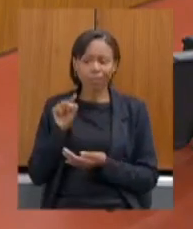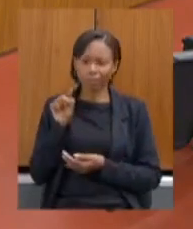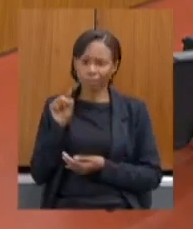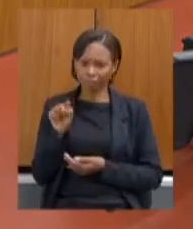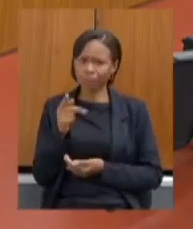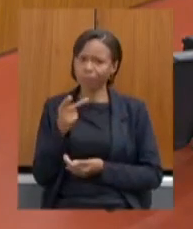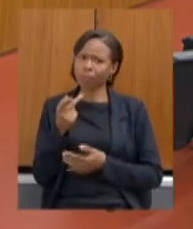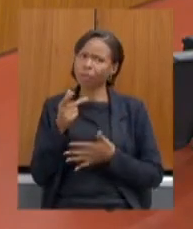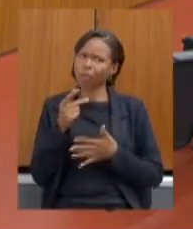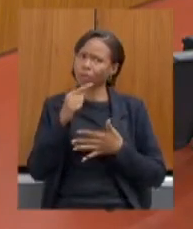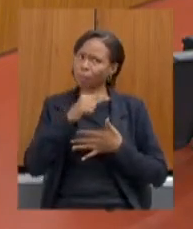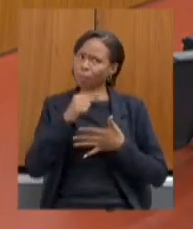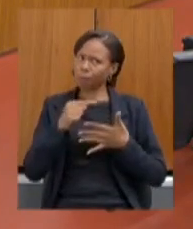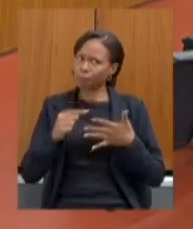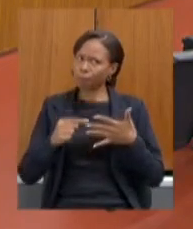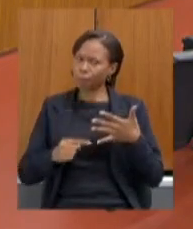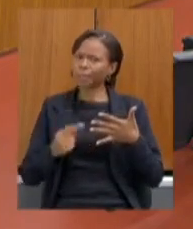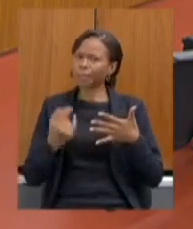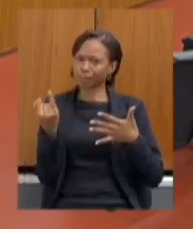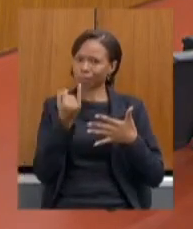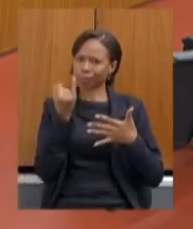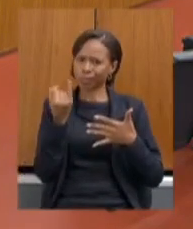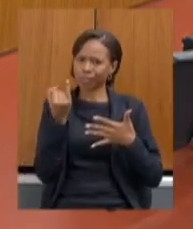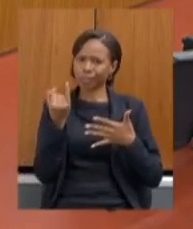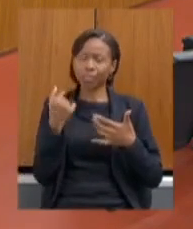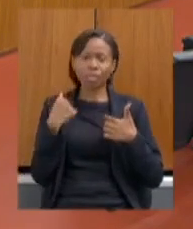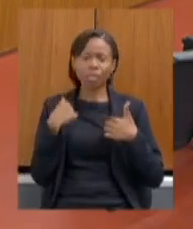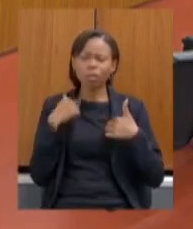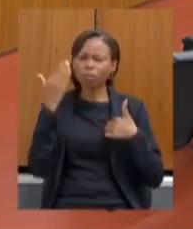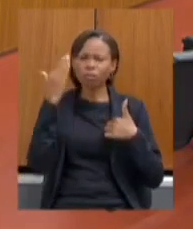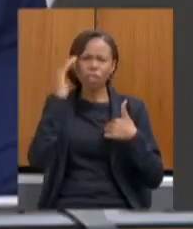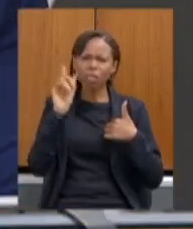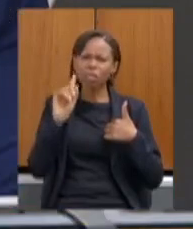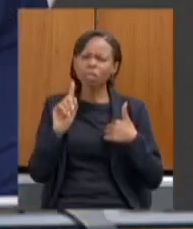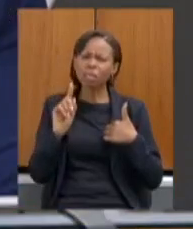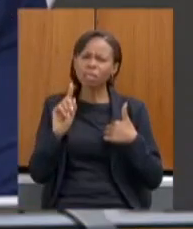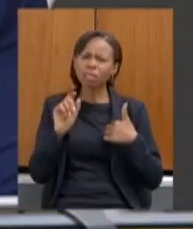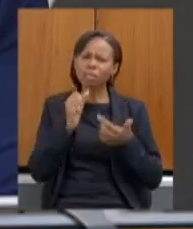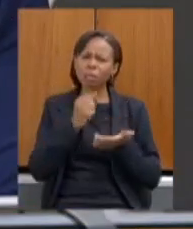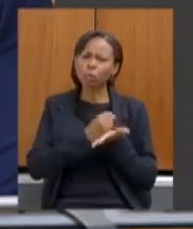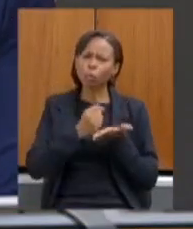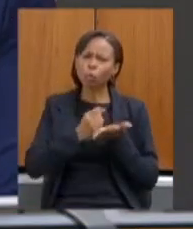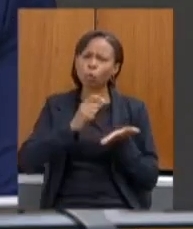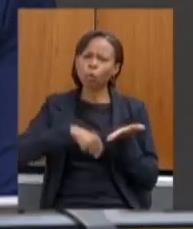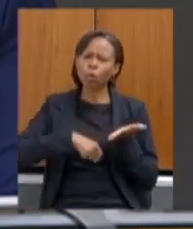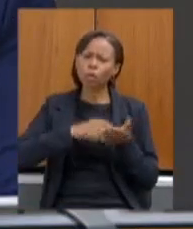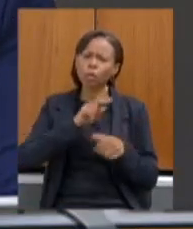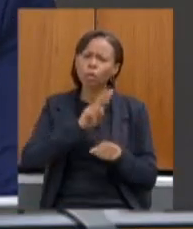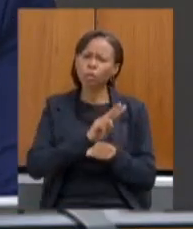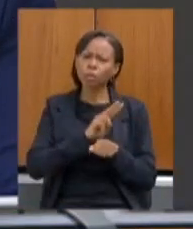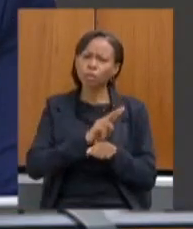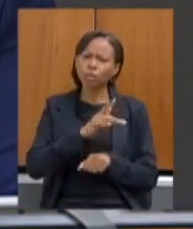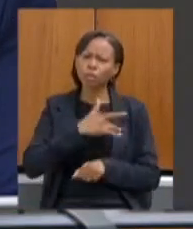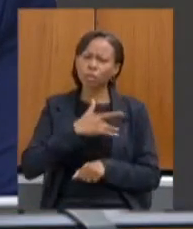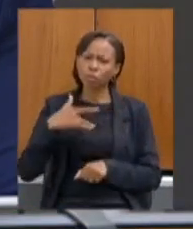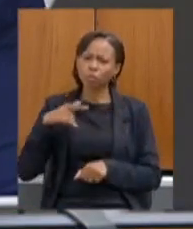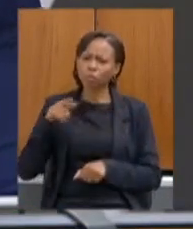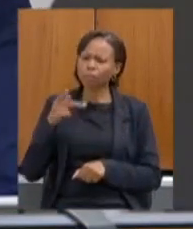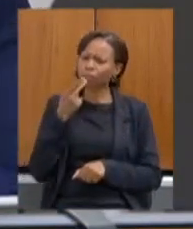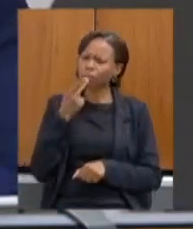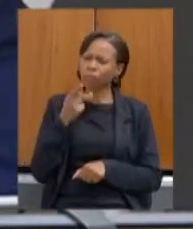pautas que são muito importantes, peço perdão, a mim não ficou claro se a questão dos contratos temporários na saúde que ao senhor se referia